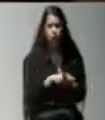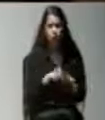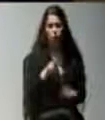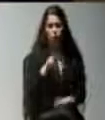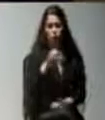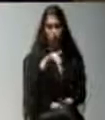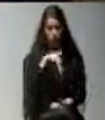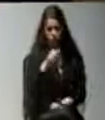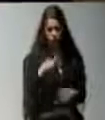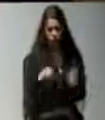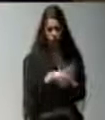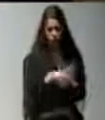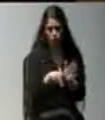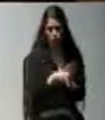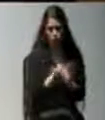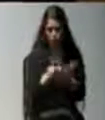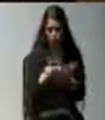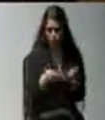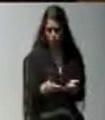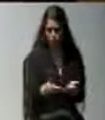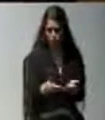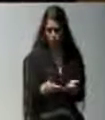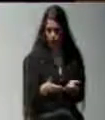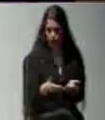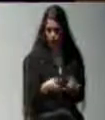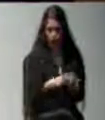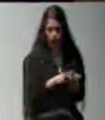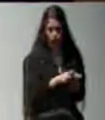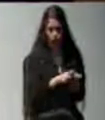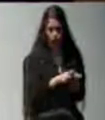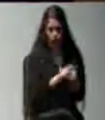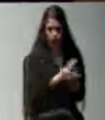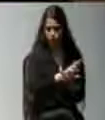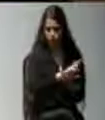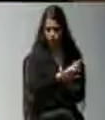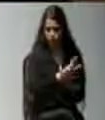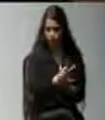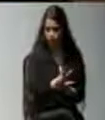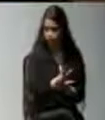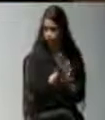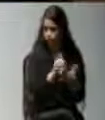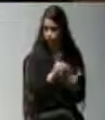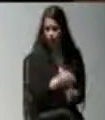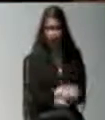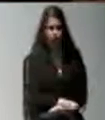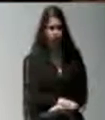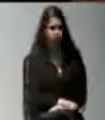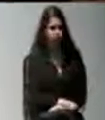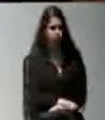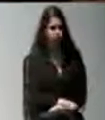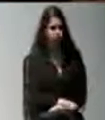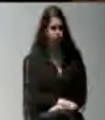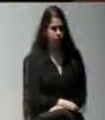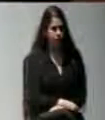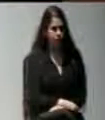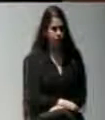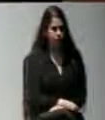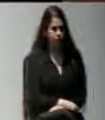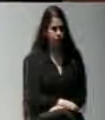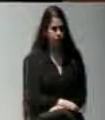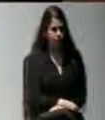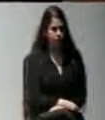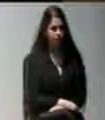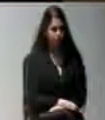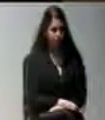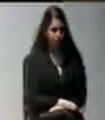Luciana, da comissão de arte, de culturas e todas as outras grandes comissões que trabalharam para todos esses dias.